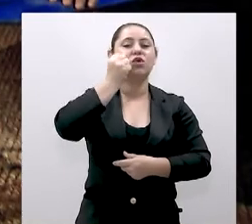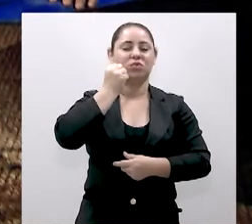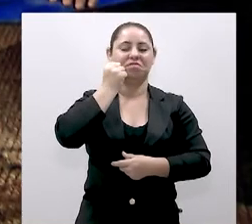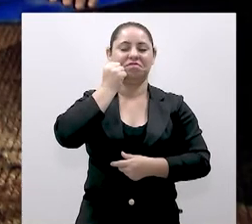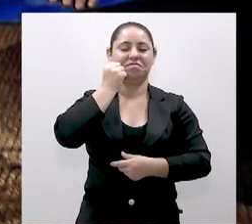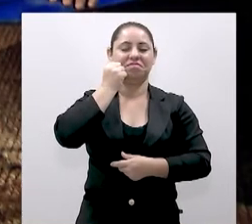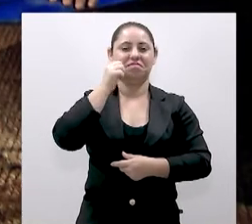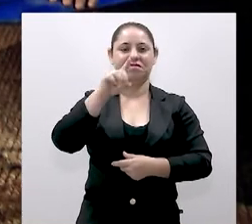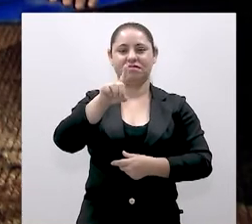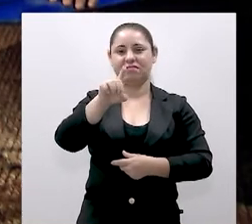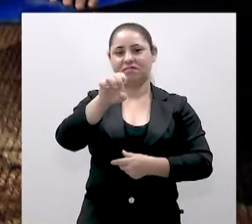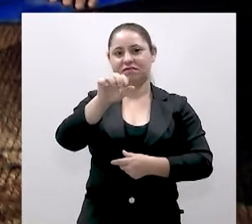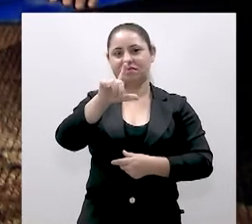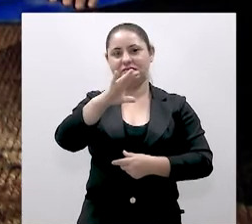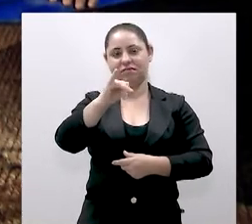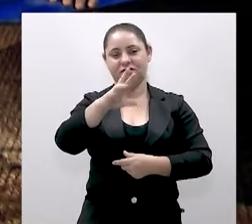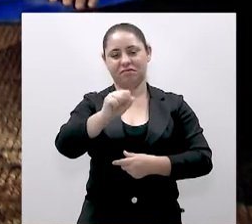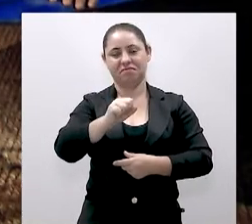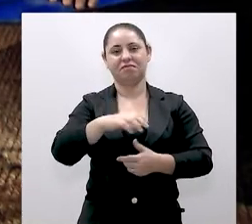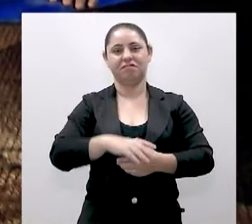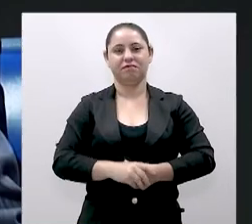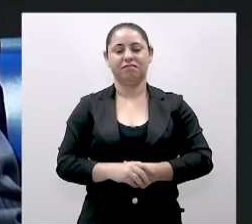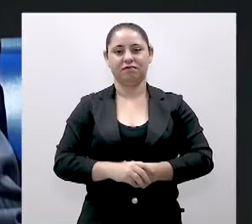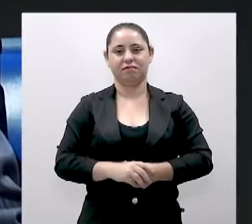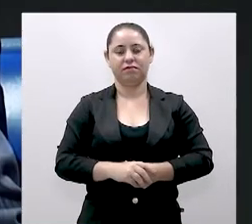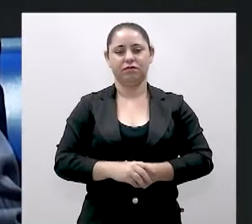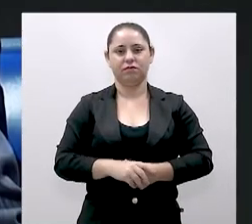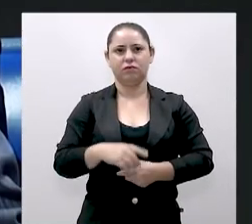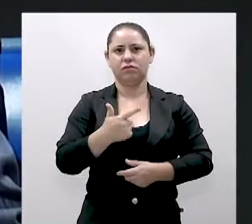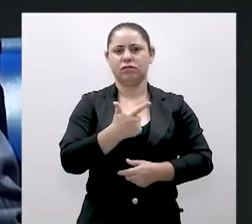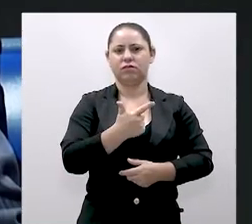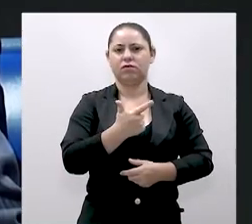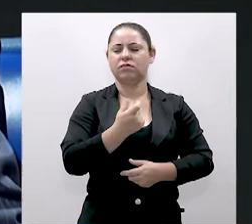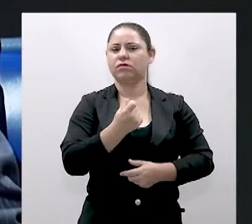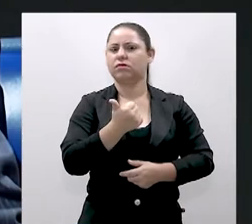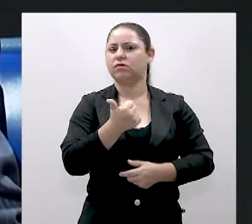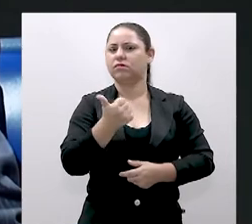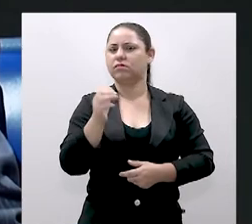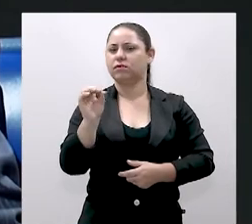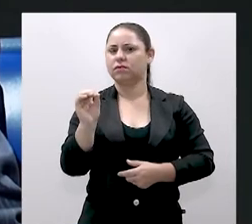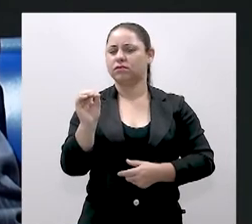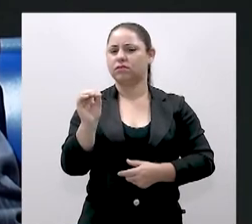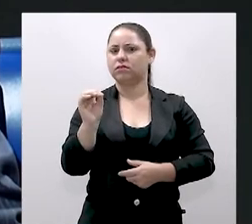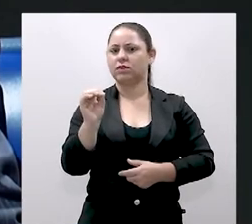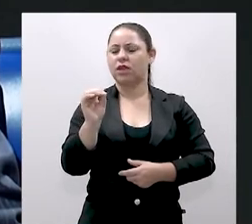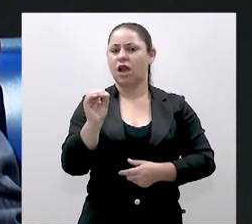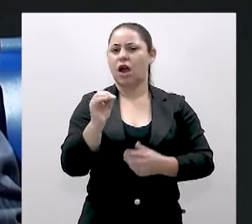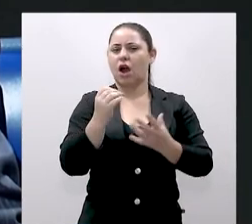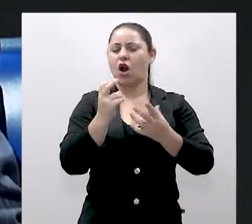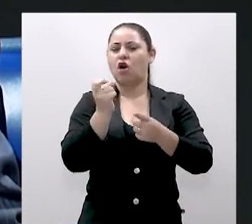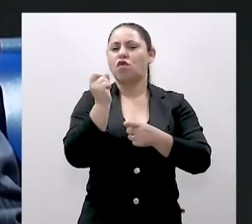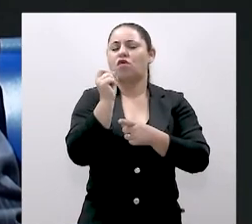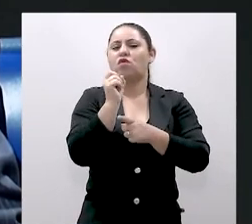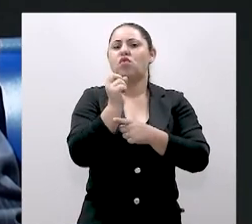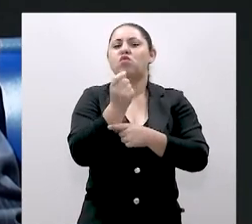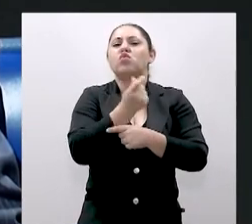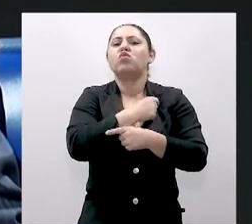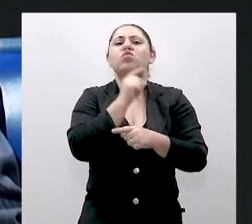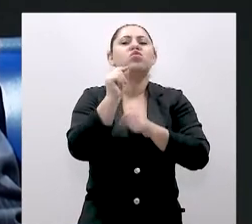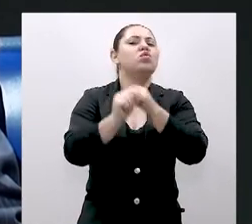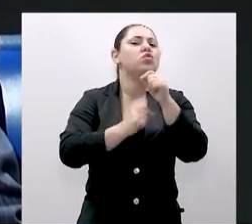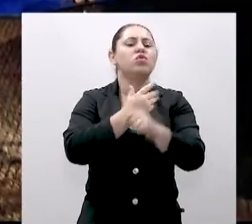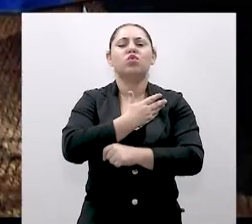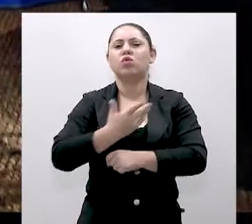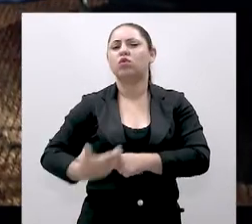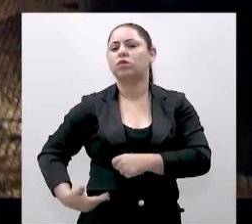Foi uma foi um estranho e aí em 2010 o senhor o seu assume a liderança do governo